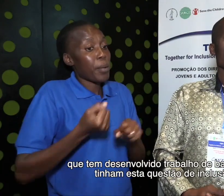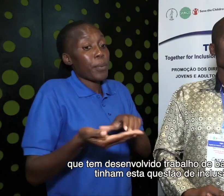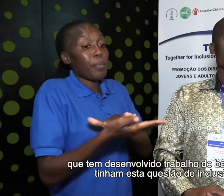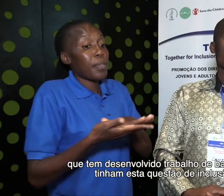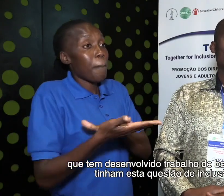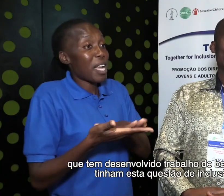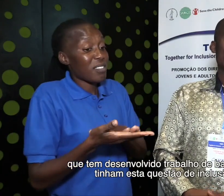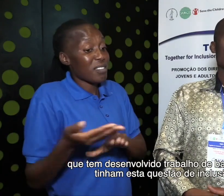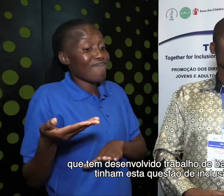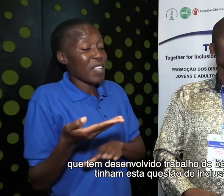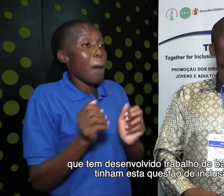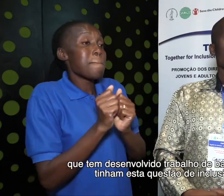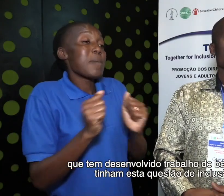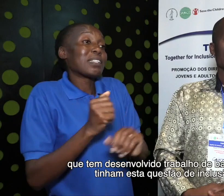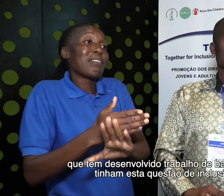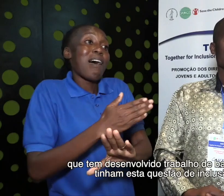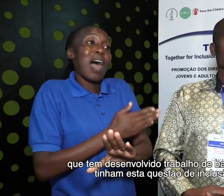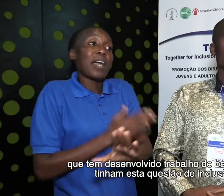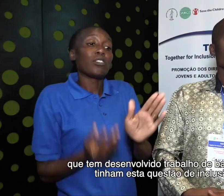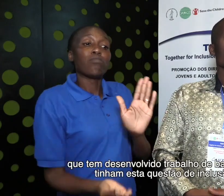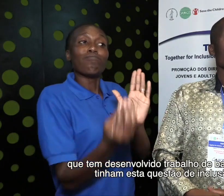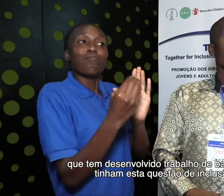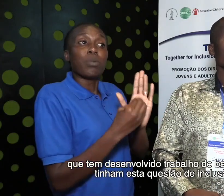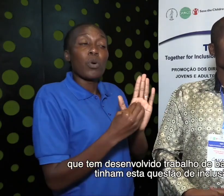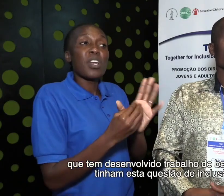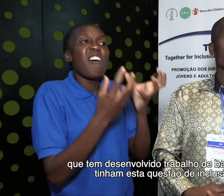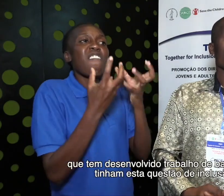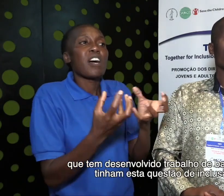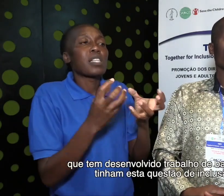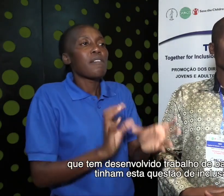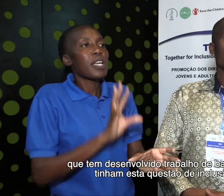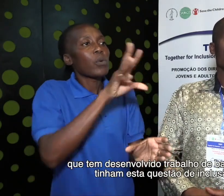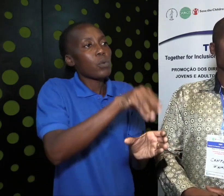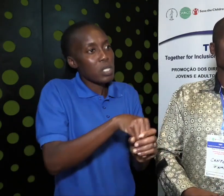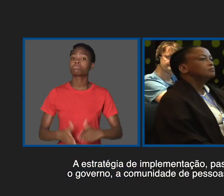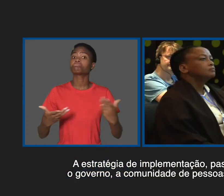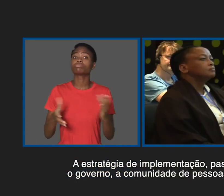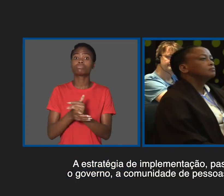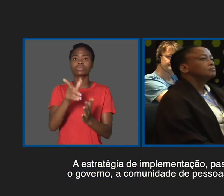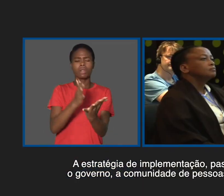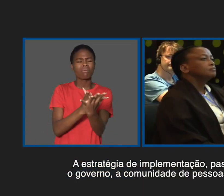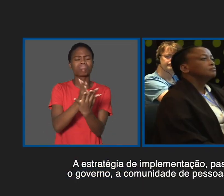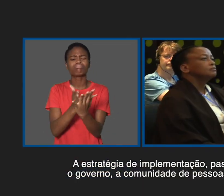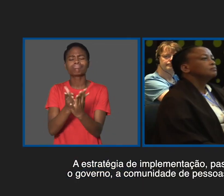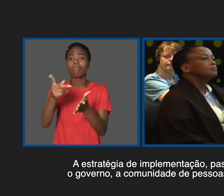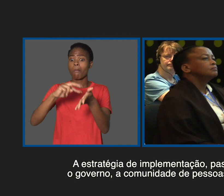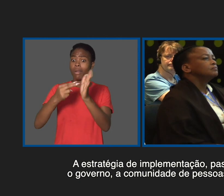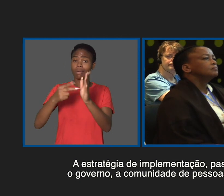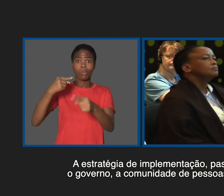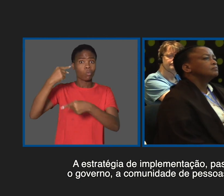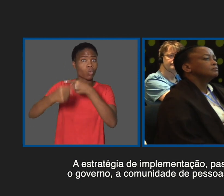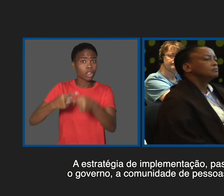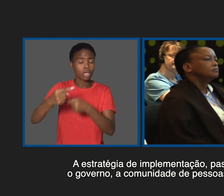que não tinham esta questão da inclusão das pessoas com deficiência. A estratégia de implementação